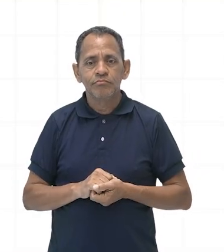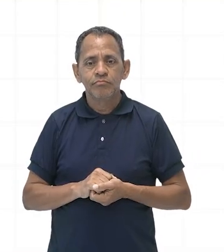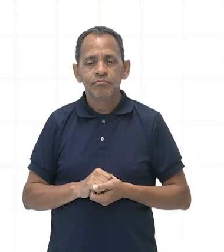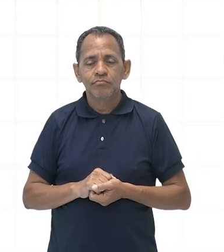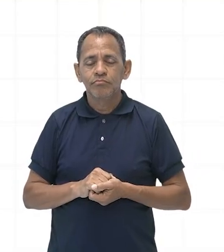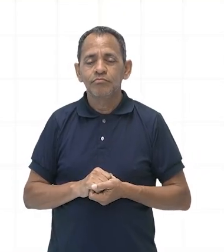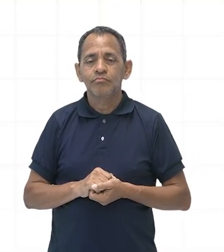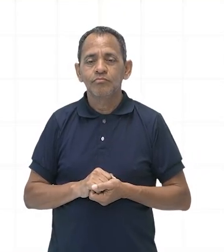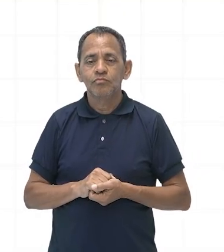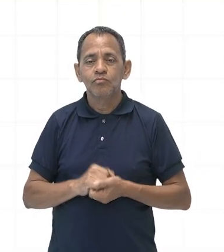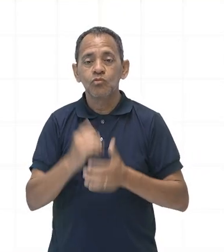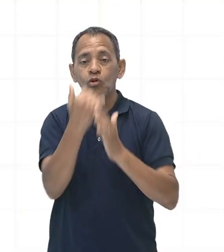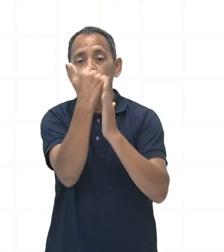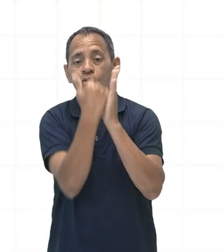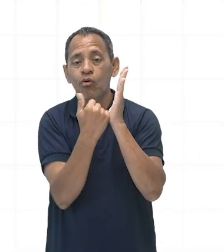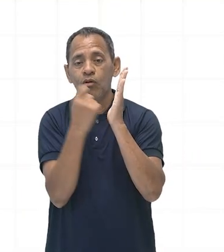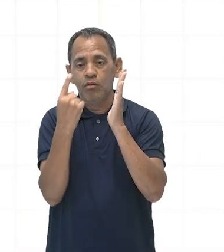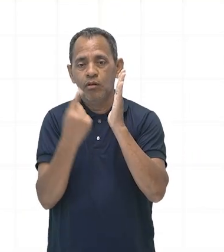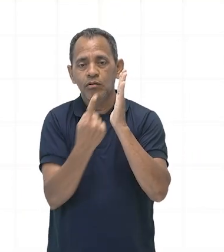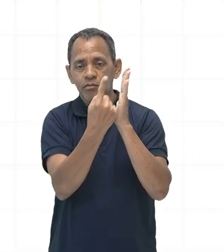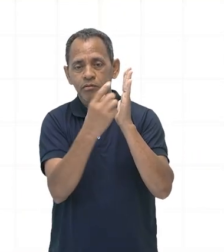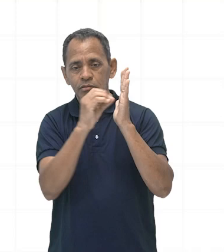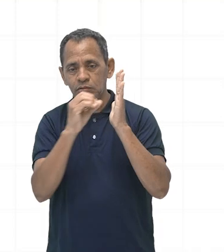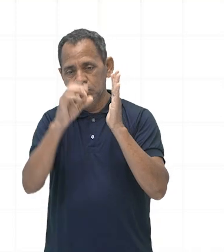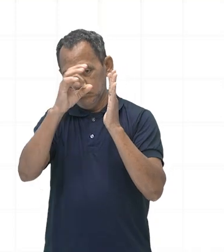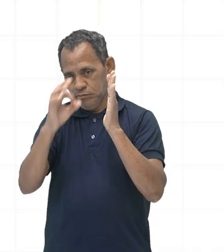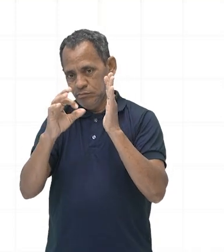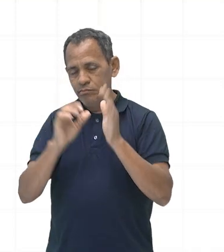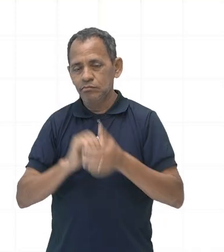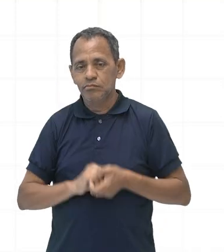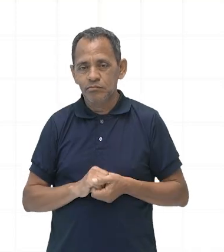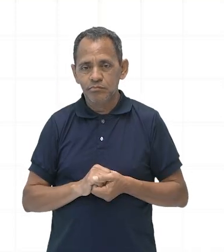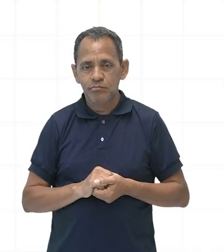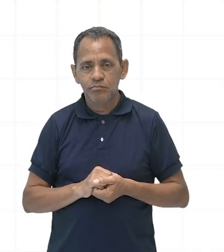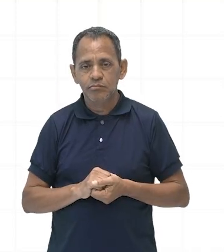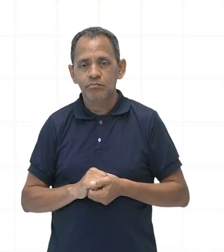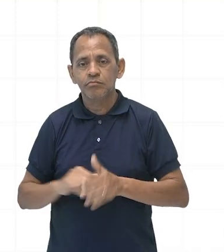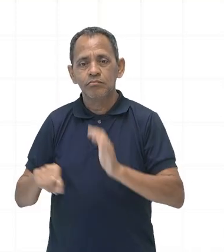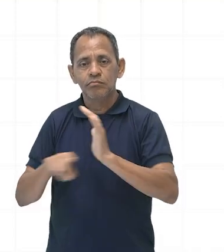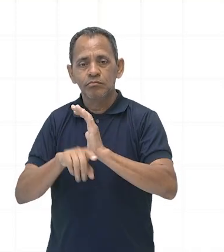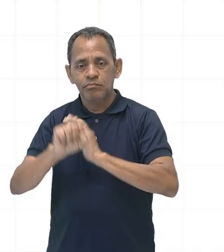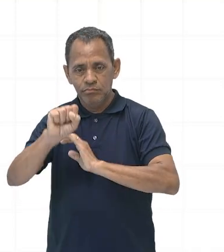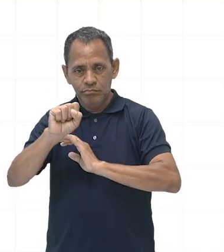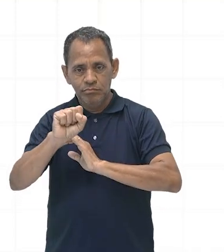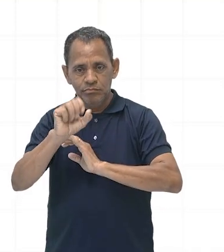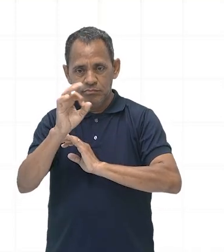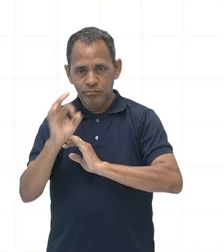ser 100%. Como é desconto, eu vou tirar a taxa, menos 8%.